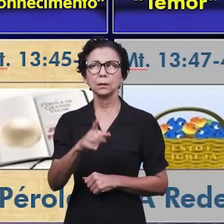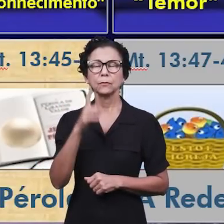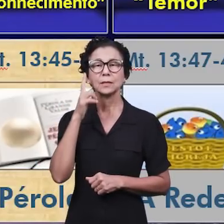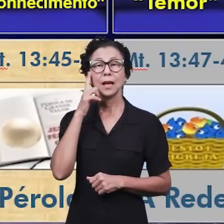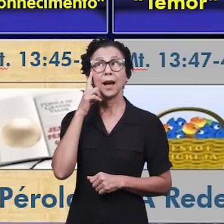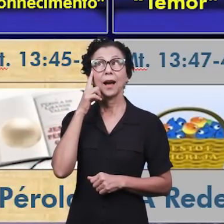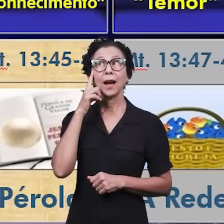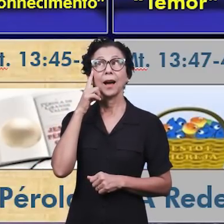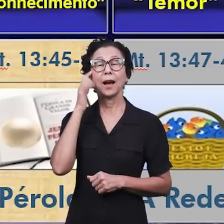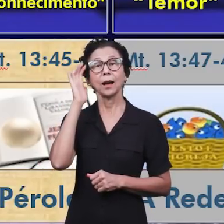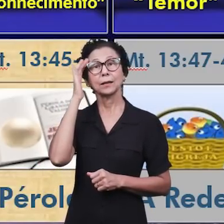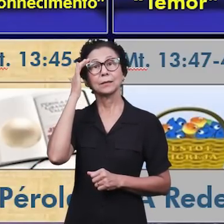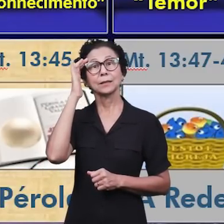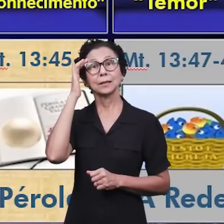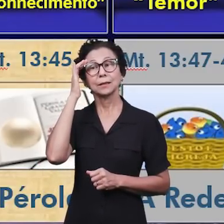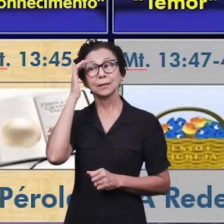noção